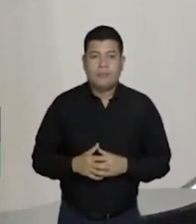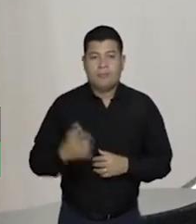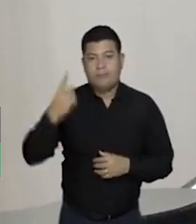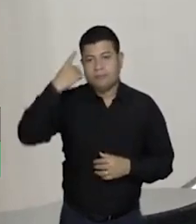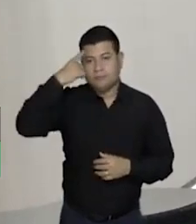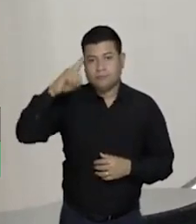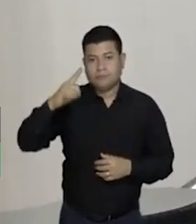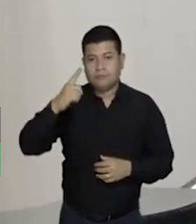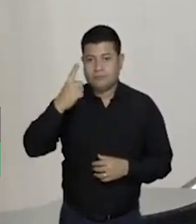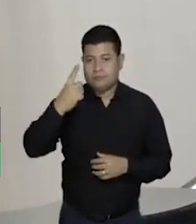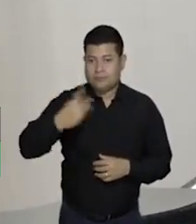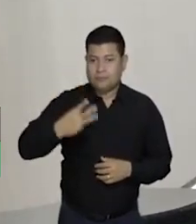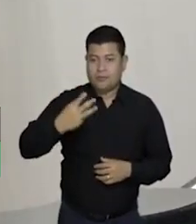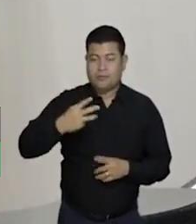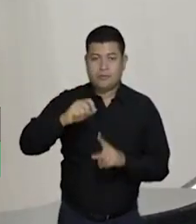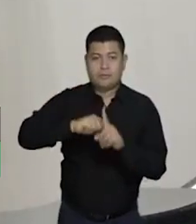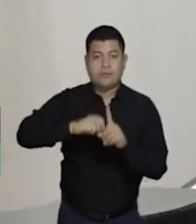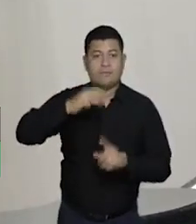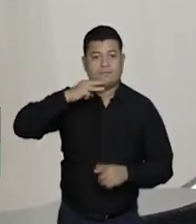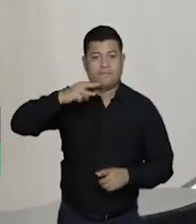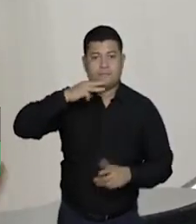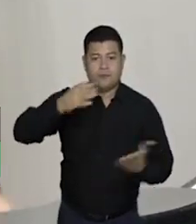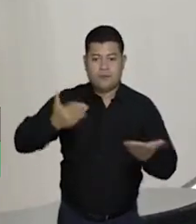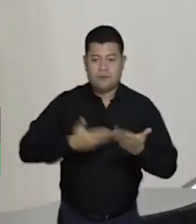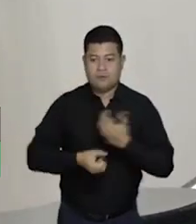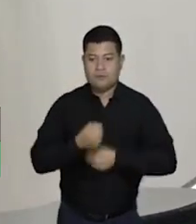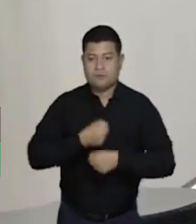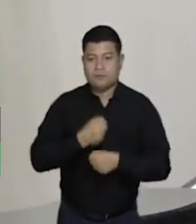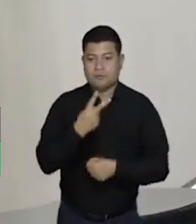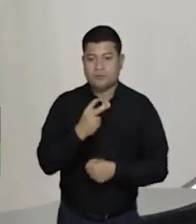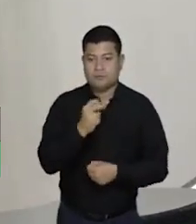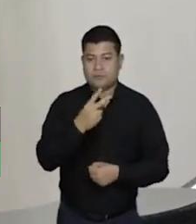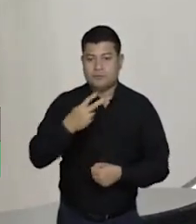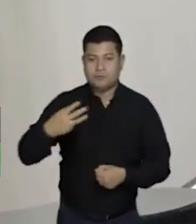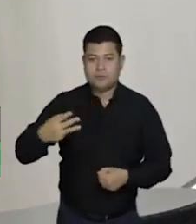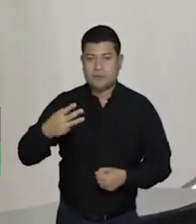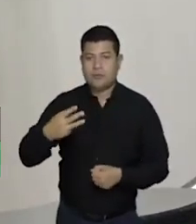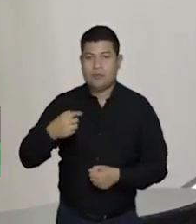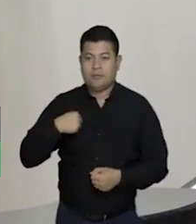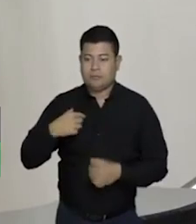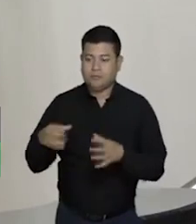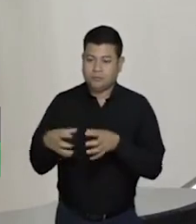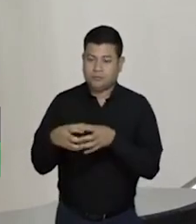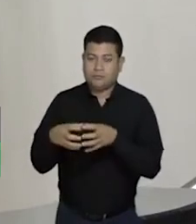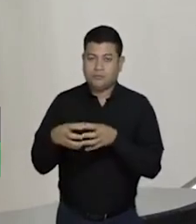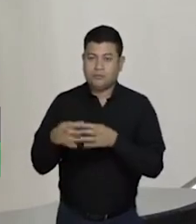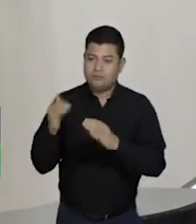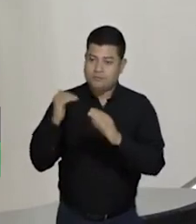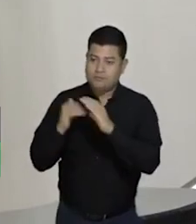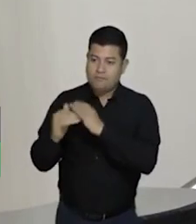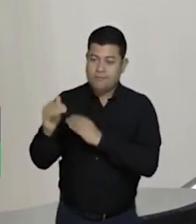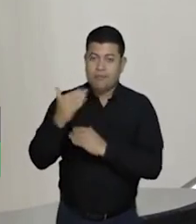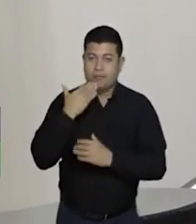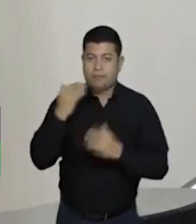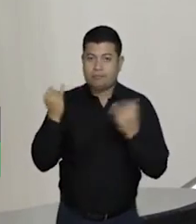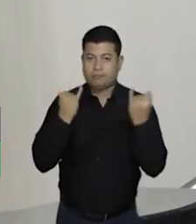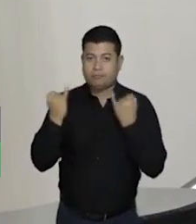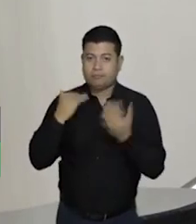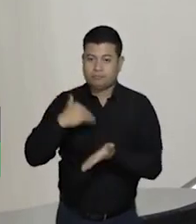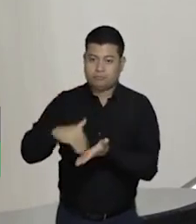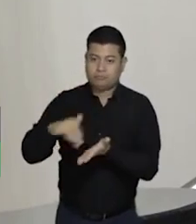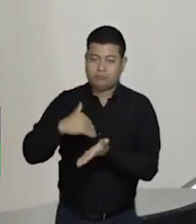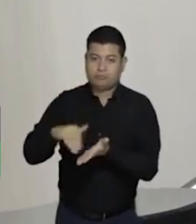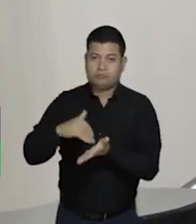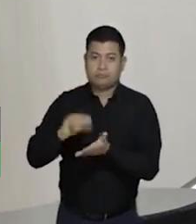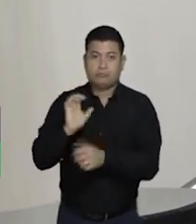13 de Março do corrente ano nossa equipe direcionou um pedido de informações a Secretaria de Estado